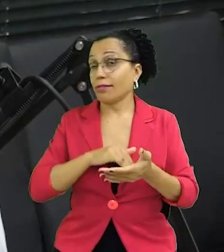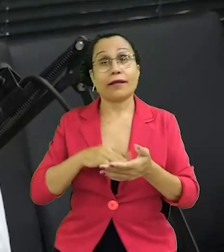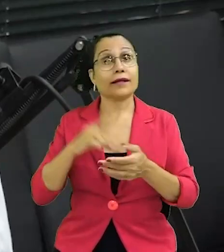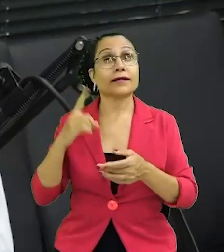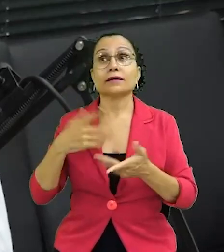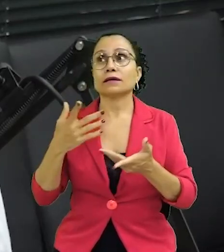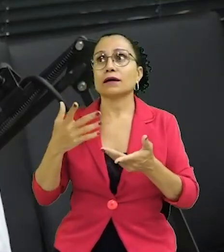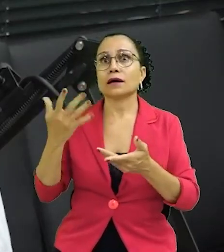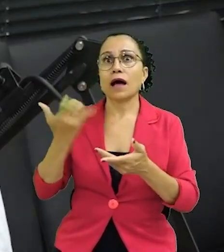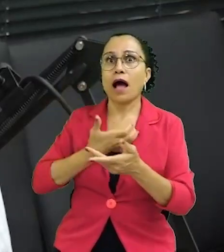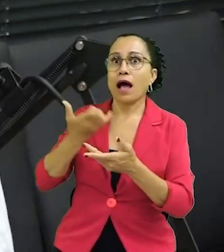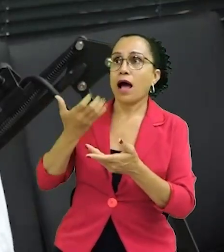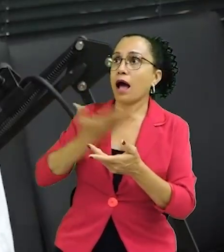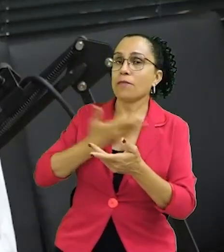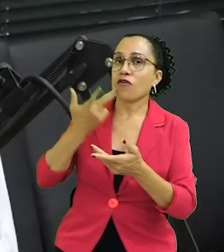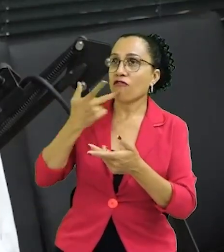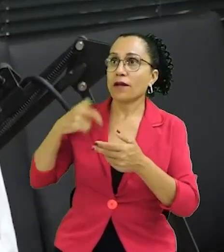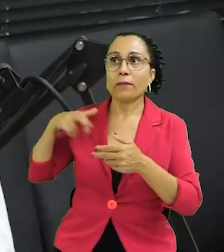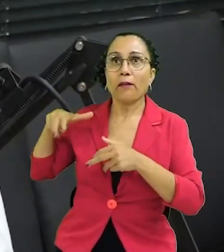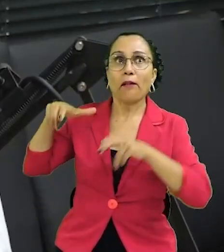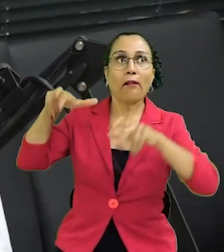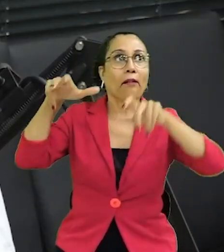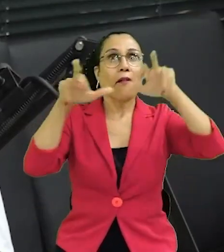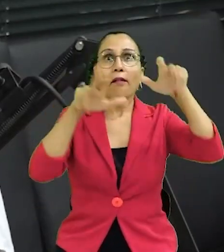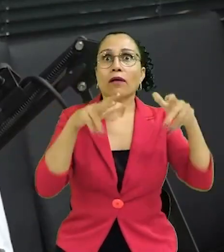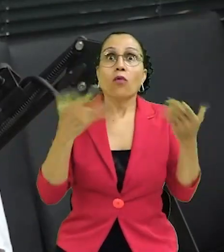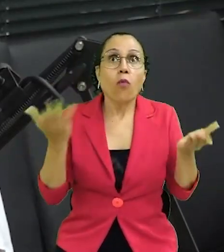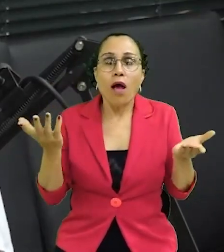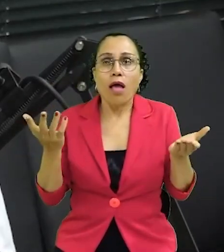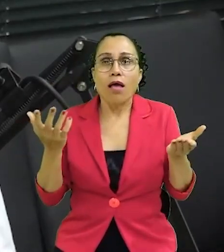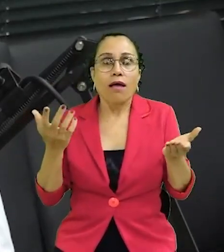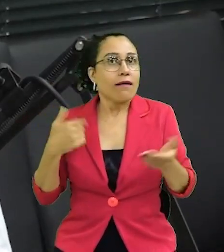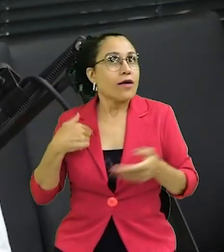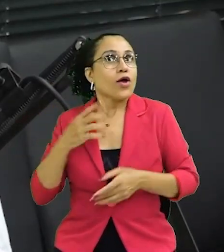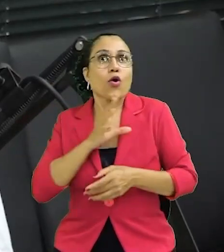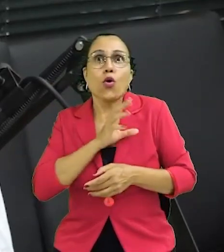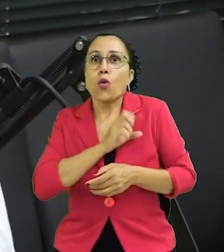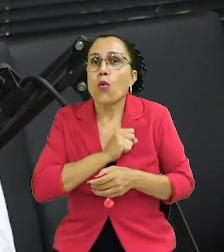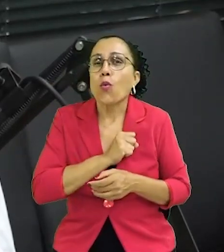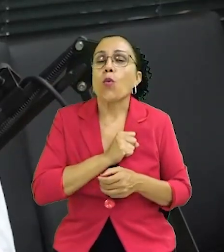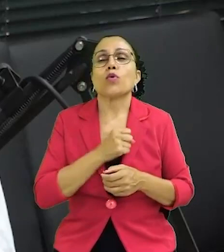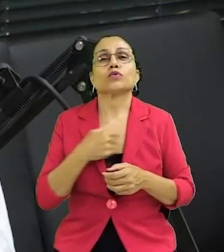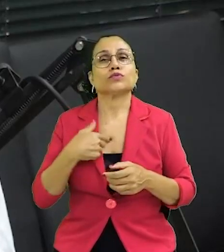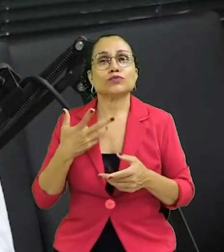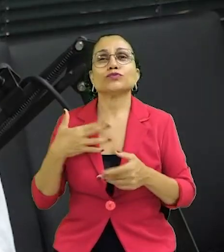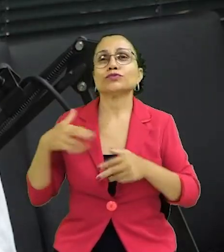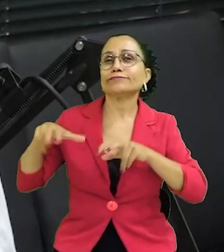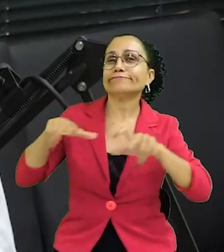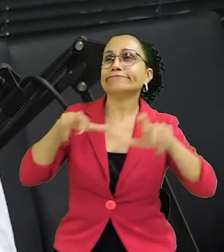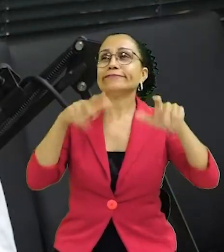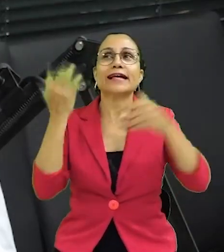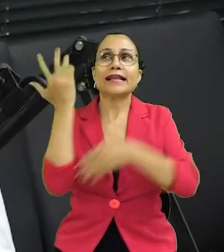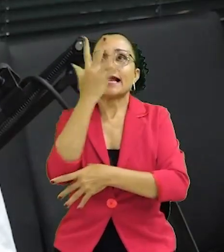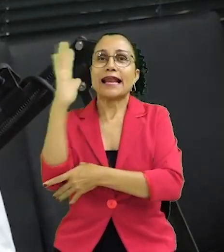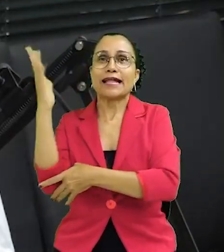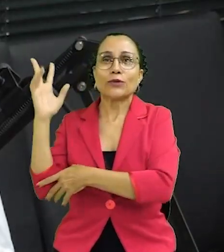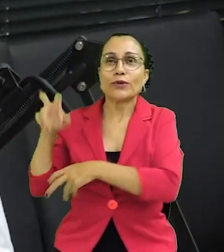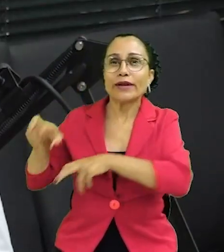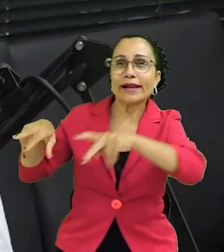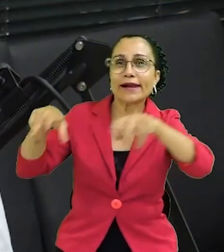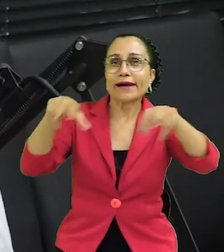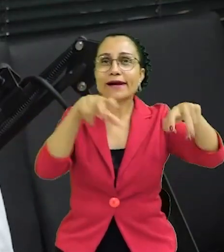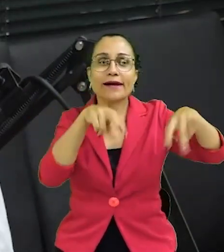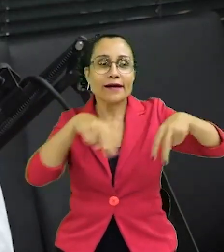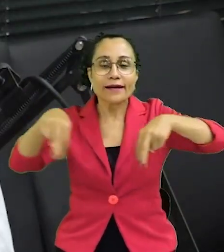2 horas fazendo trilha. É um momento de prazer e que eu fico toda dolorida, é um estímulo diferente. Então isso também é um